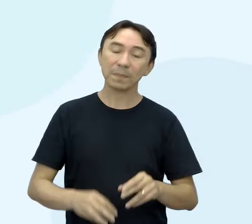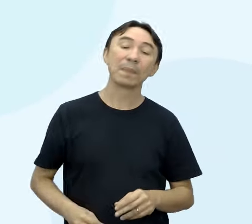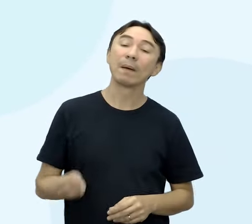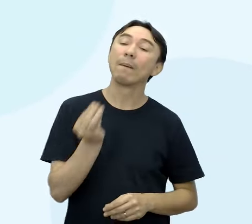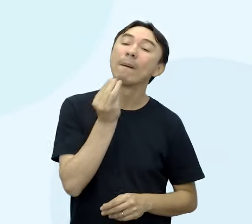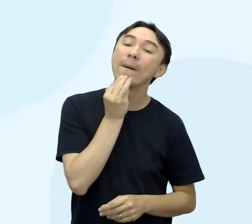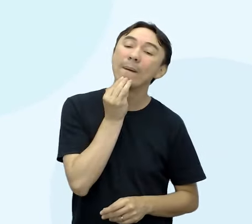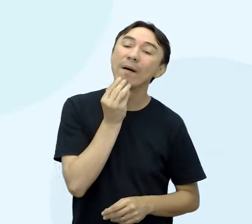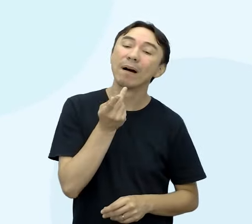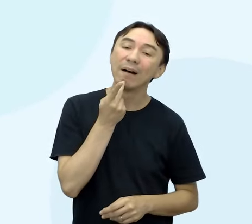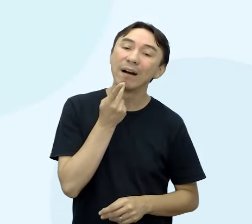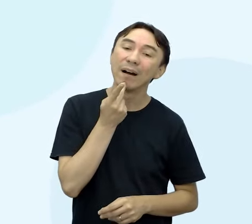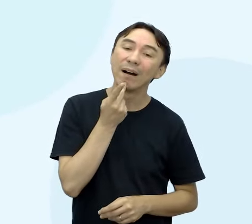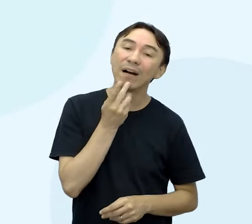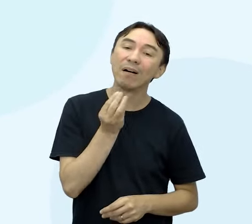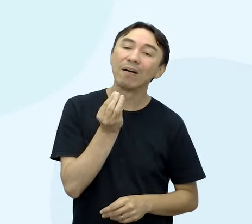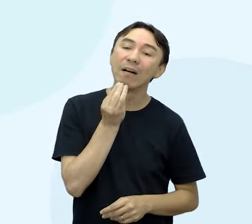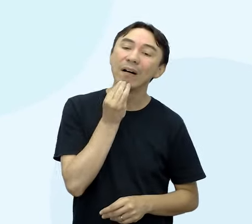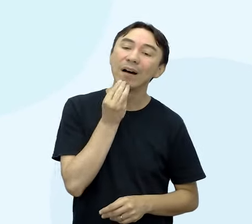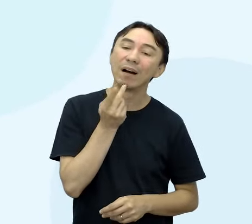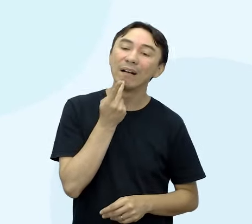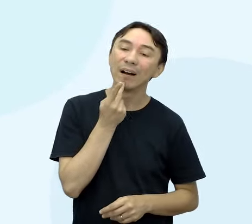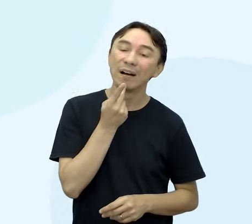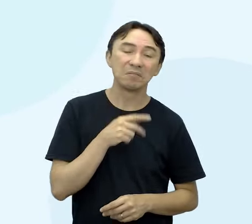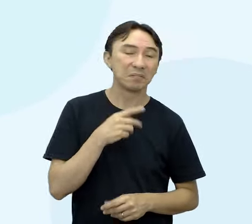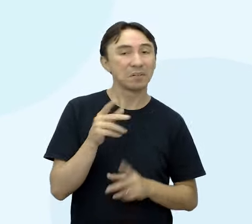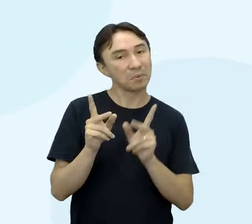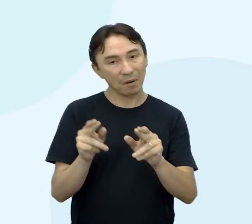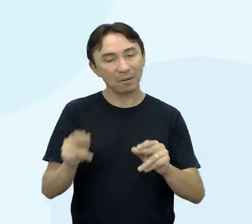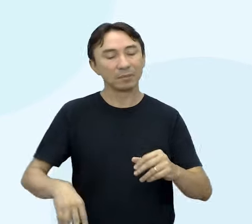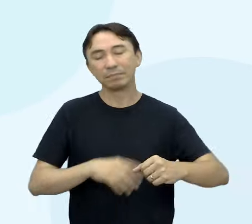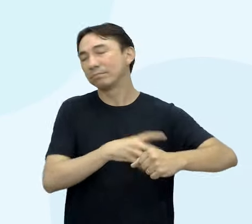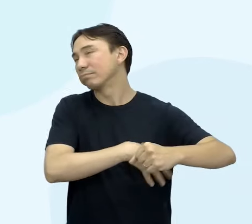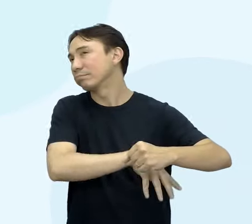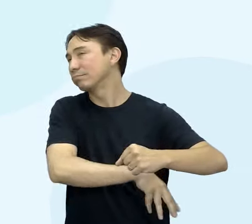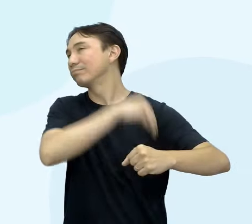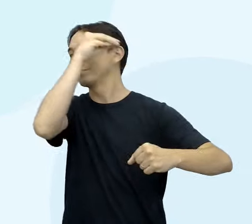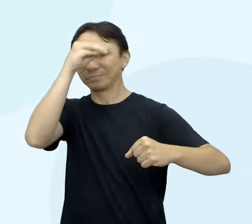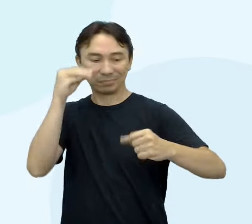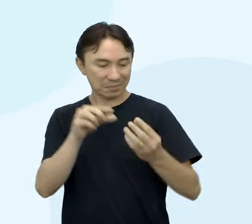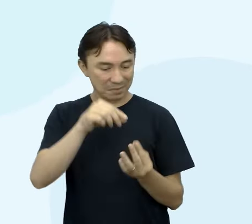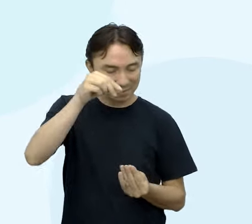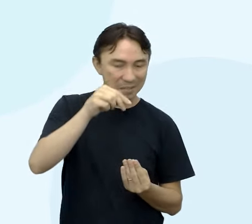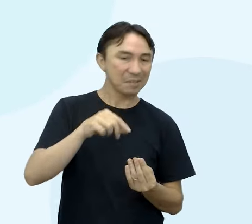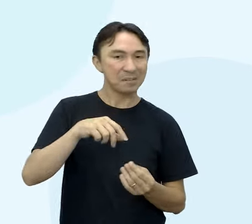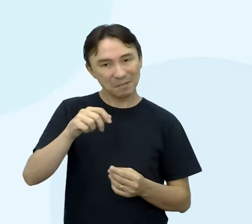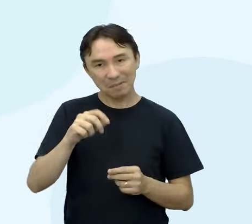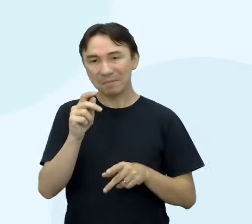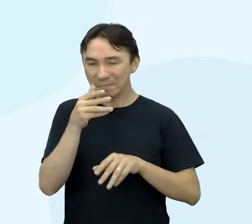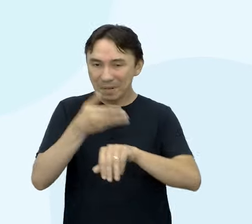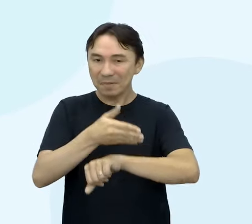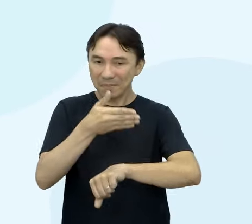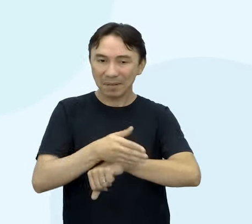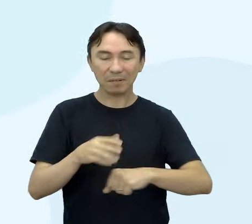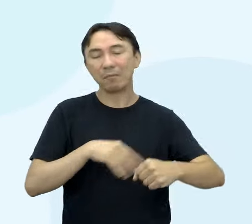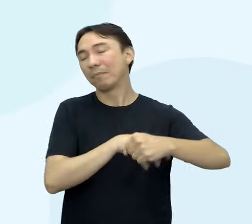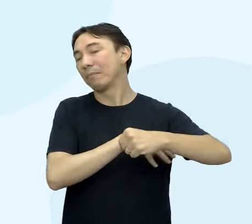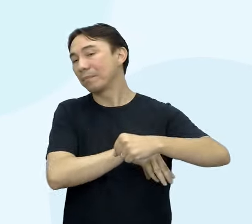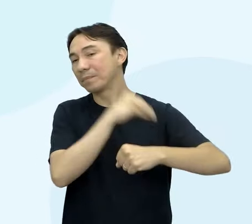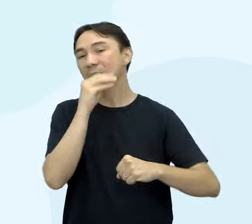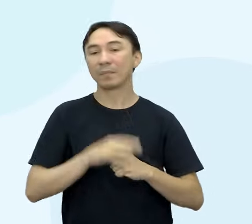probabilidade. Que quando a gente sorteia, quem vai participar da pesquisa. Ou de forma não aleatória, que não é